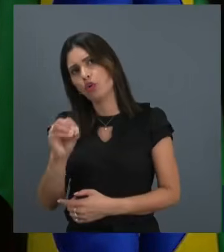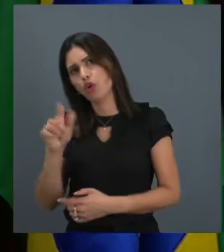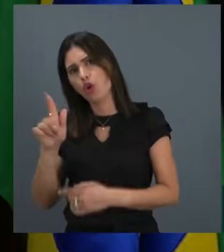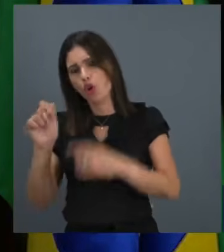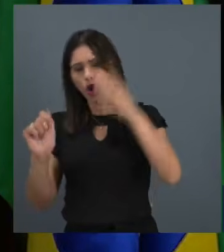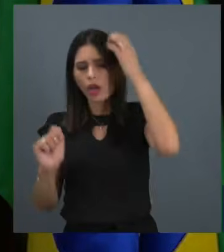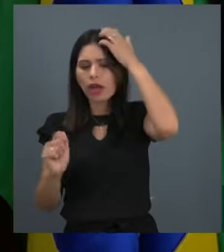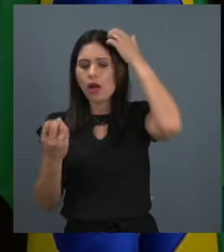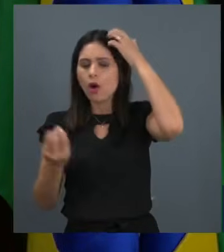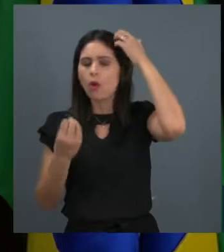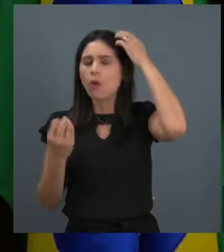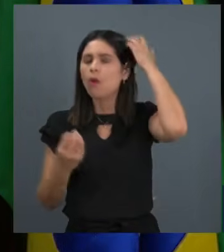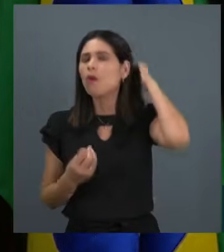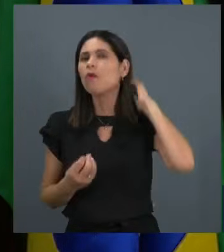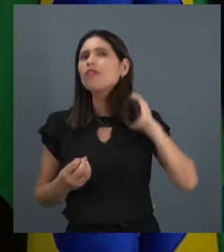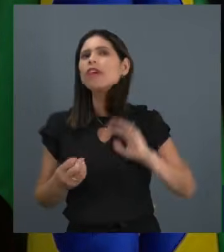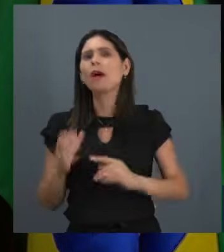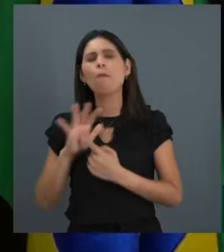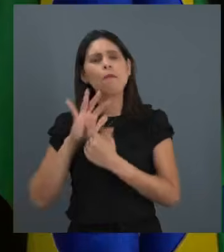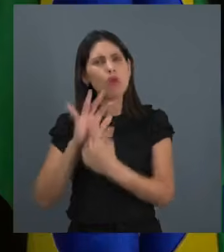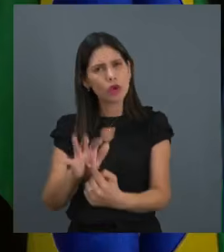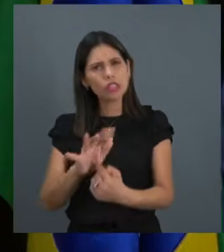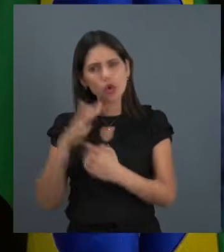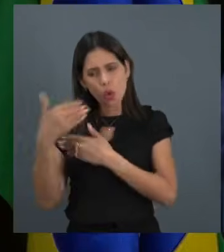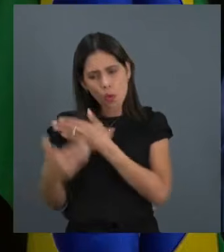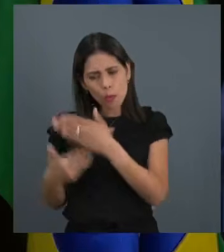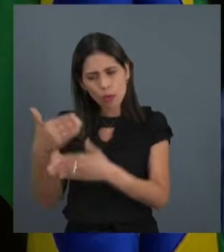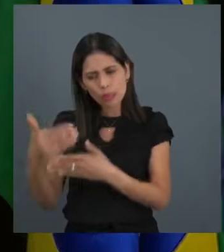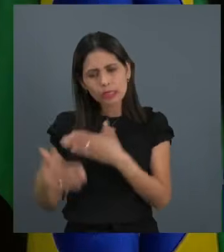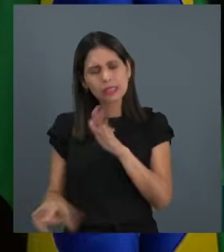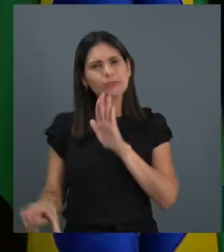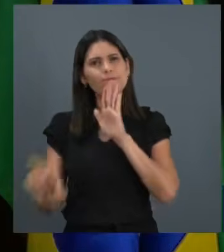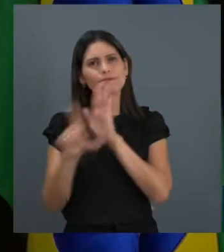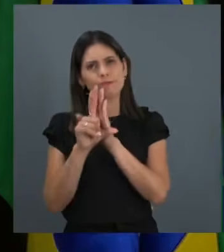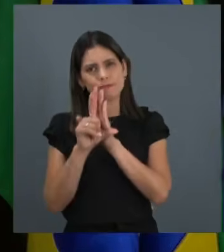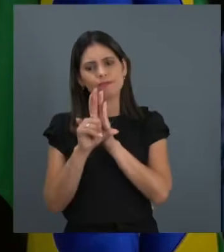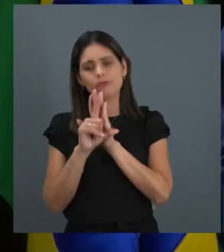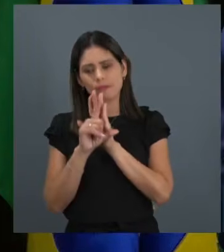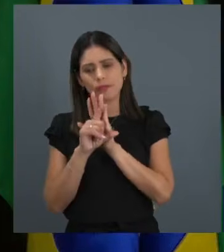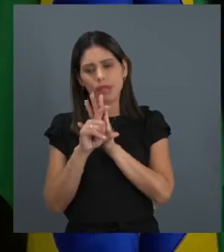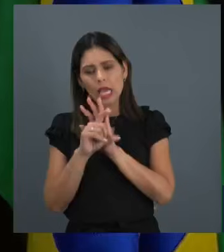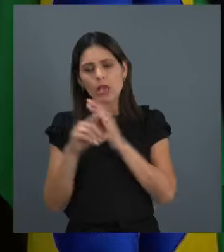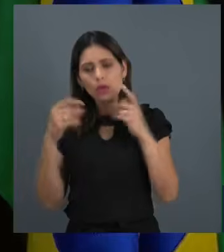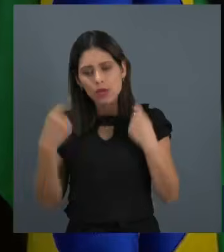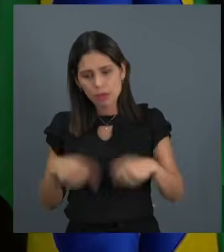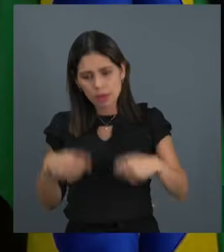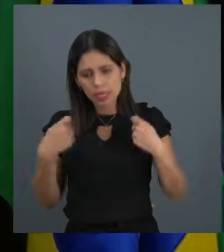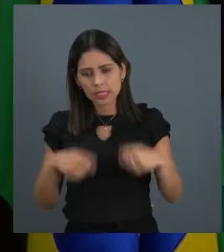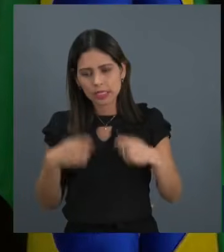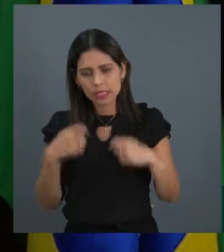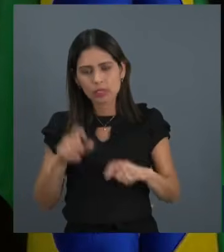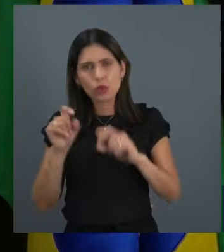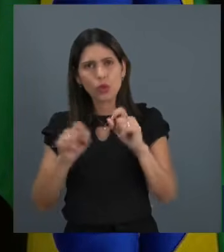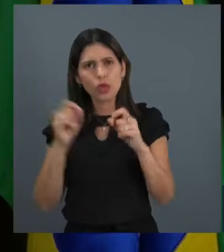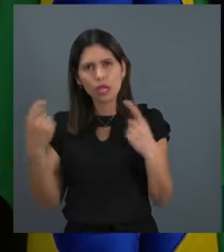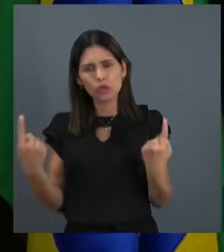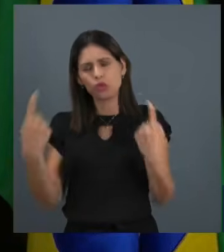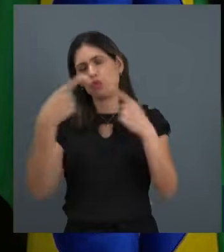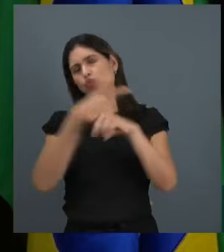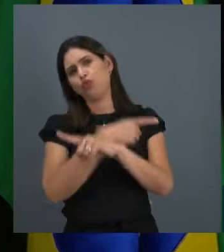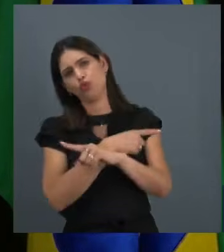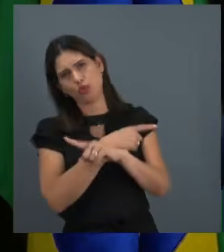evidenciado a ausência do devido processo legal, sem o tão necessário contraditório e ampla